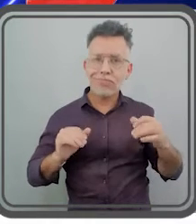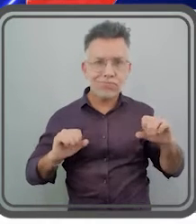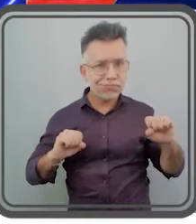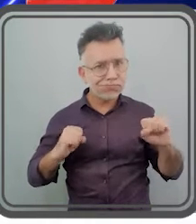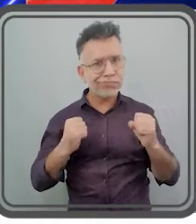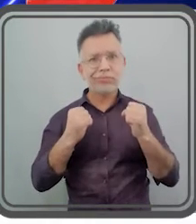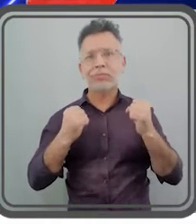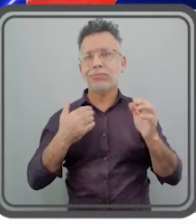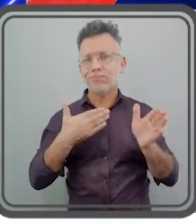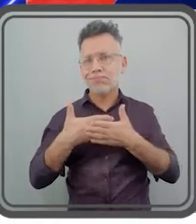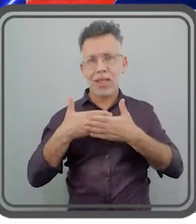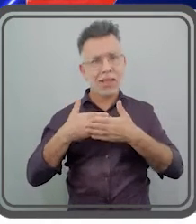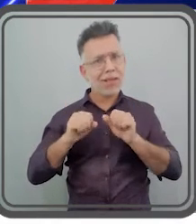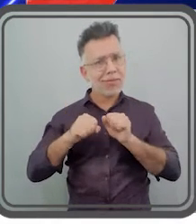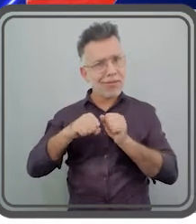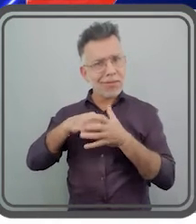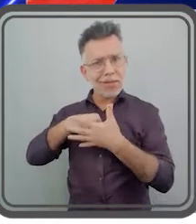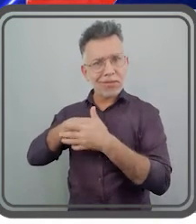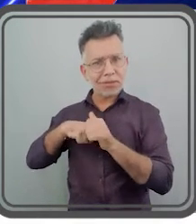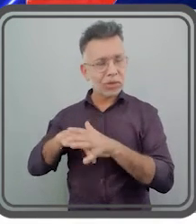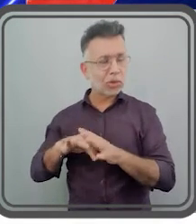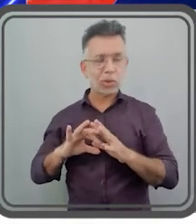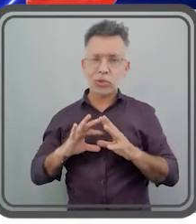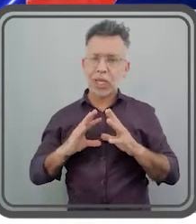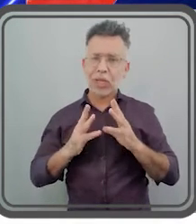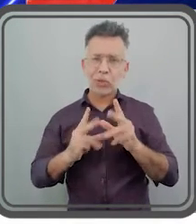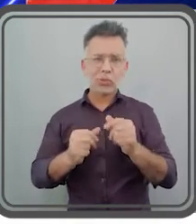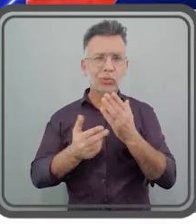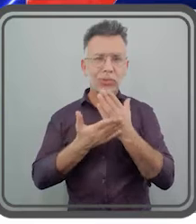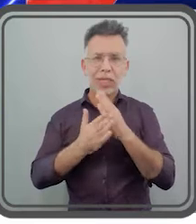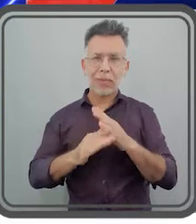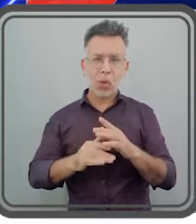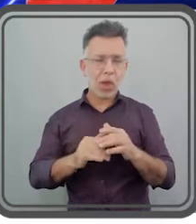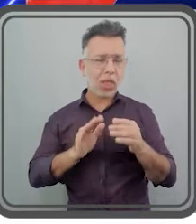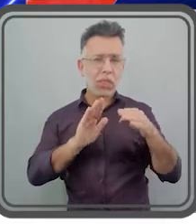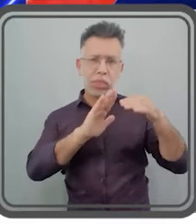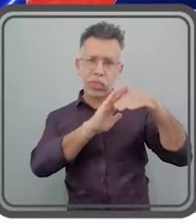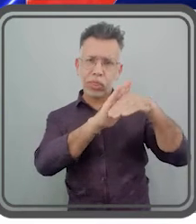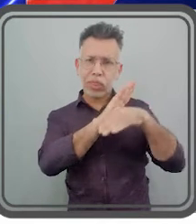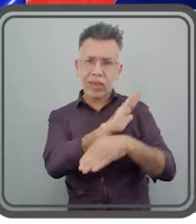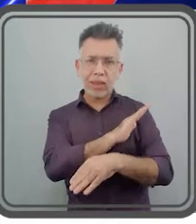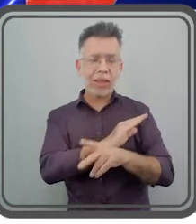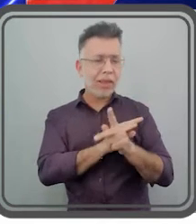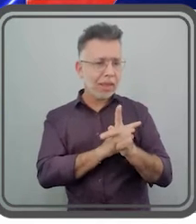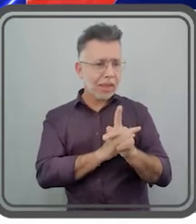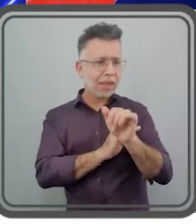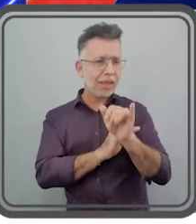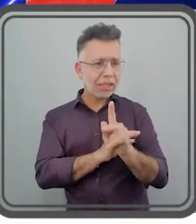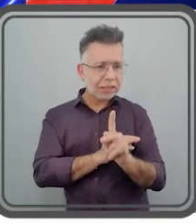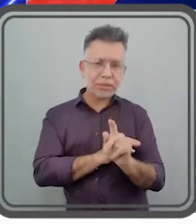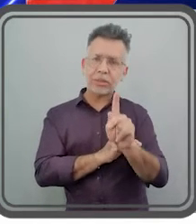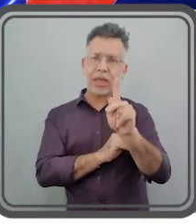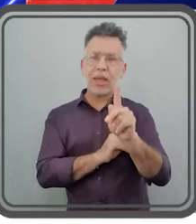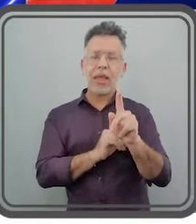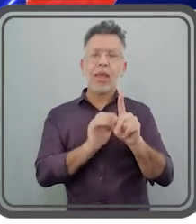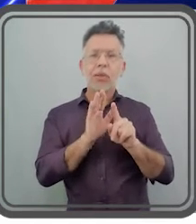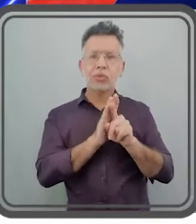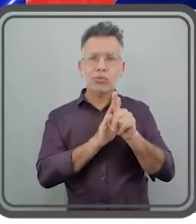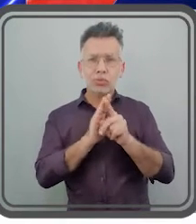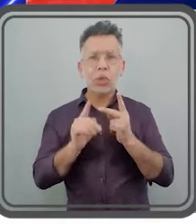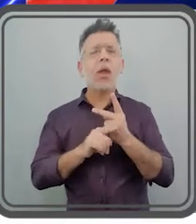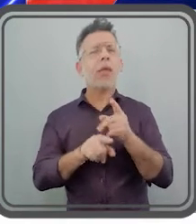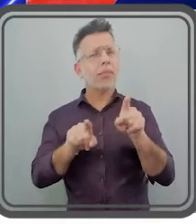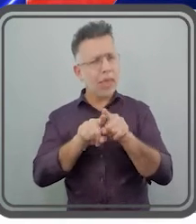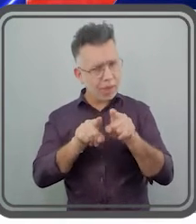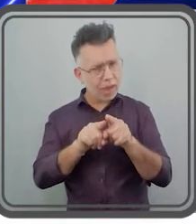chegou Foi declarado a questão de anemia e aí tudo acabou caindo bastante né então é uma meta buscador a gente também não